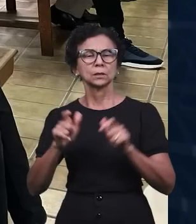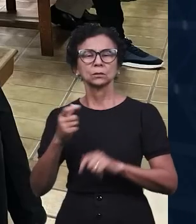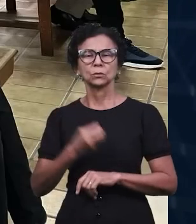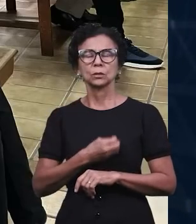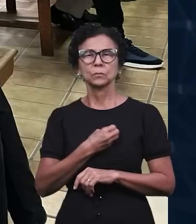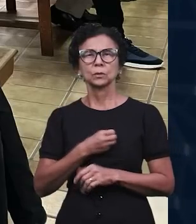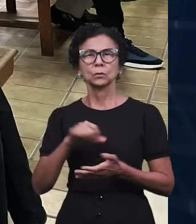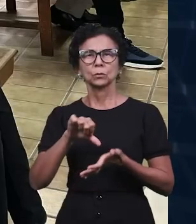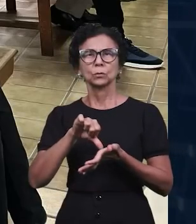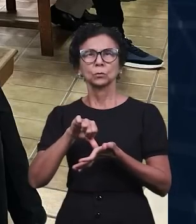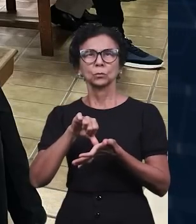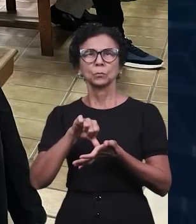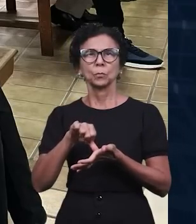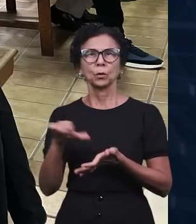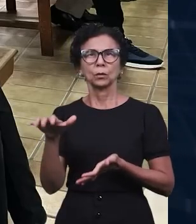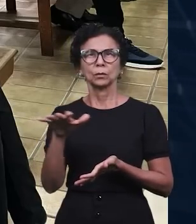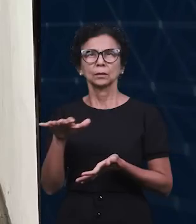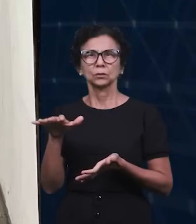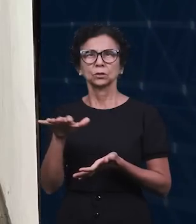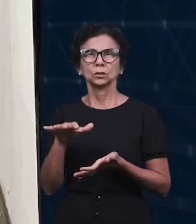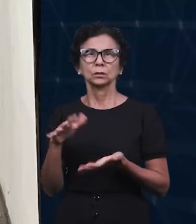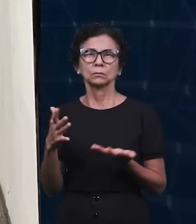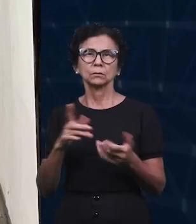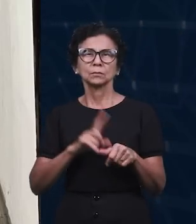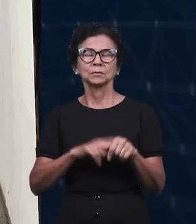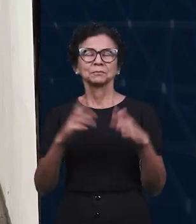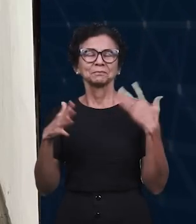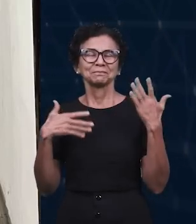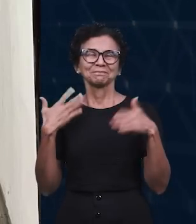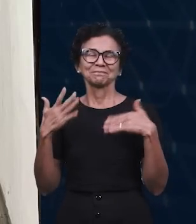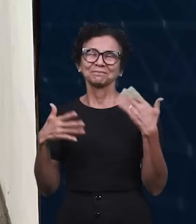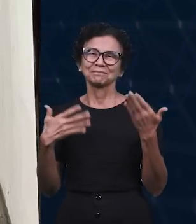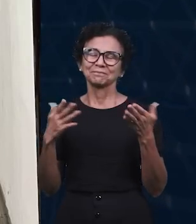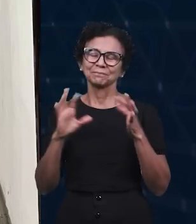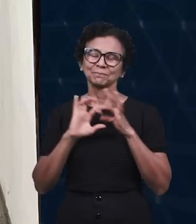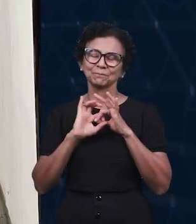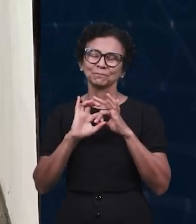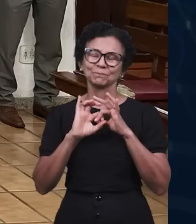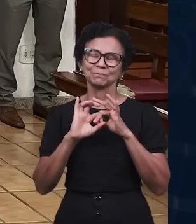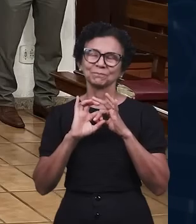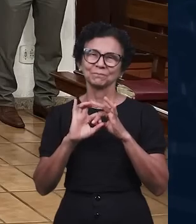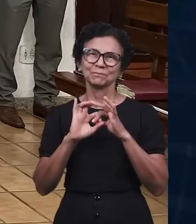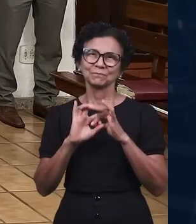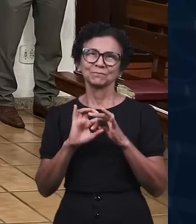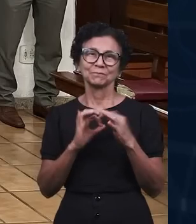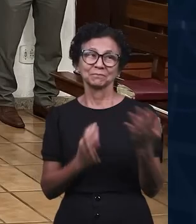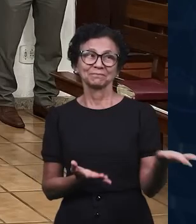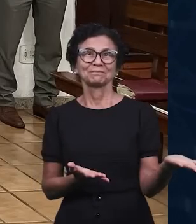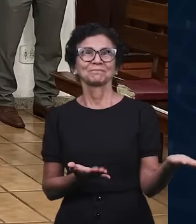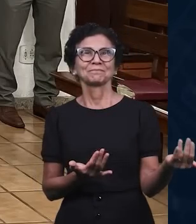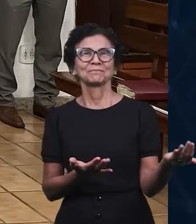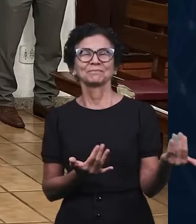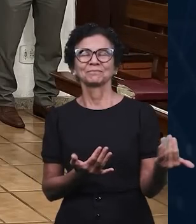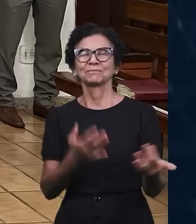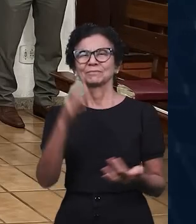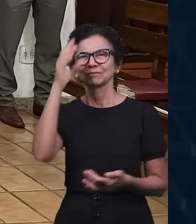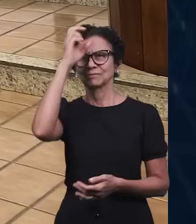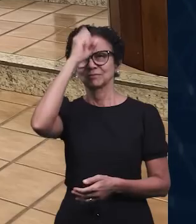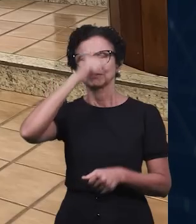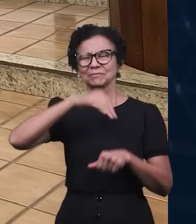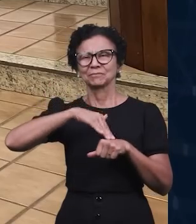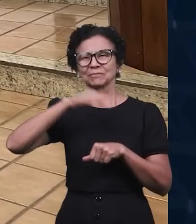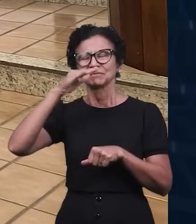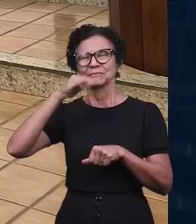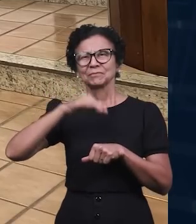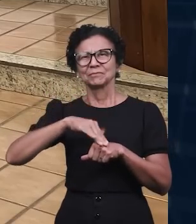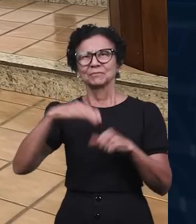do Polo Nova Iguaçu 2. Foi um momento de muita alegria e comunhão, onde a mocidade pôde aprender mais sobre a